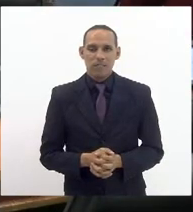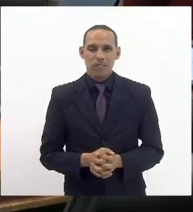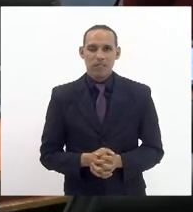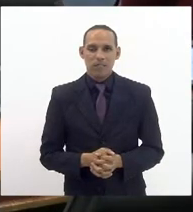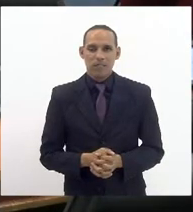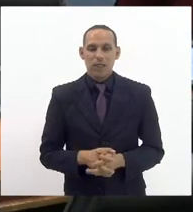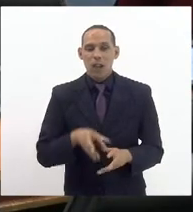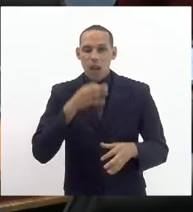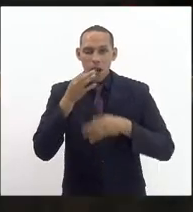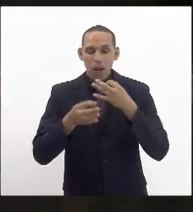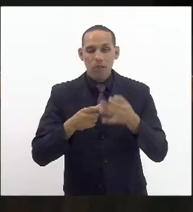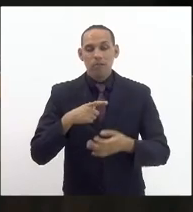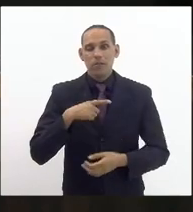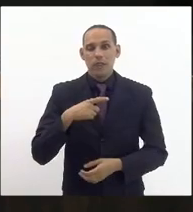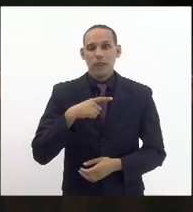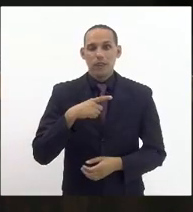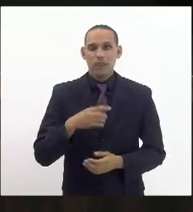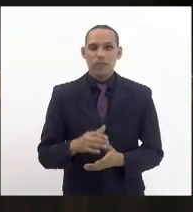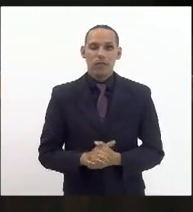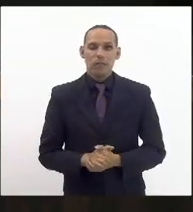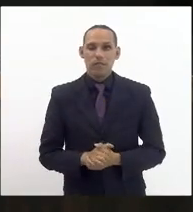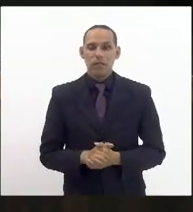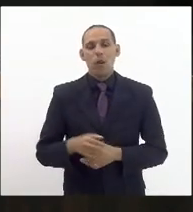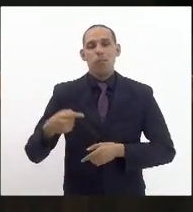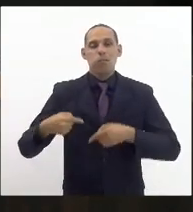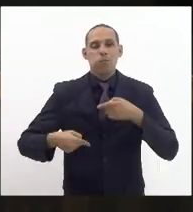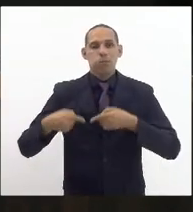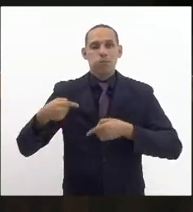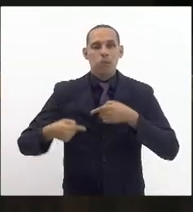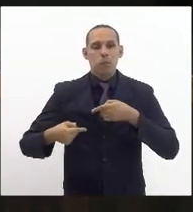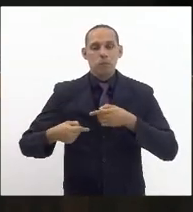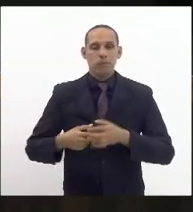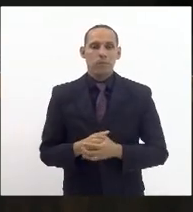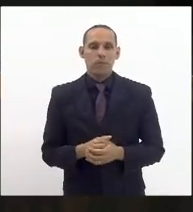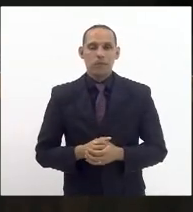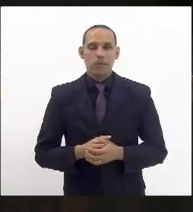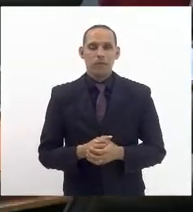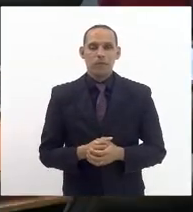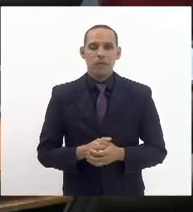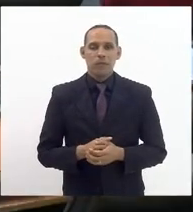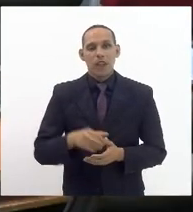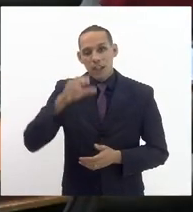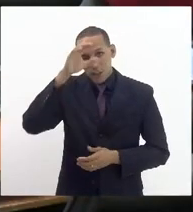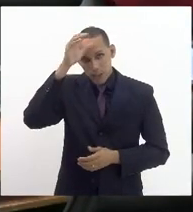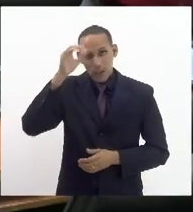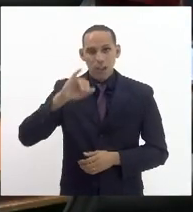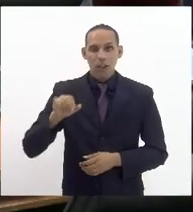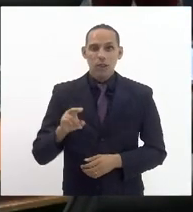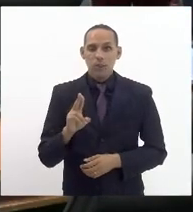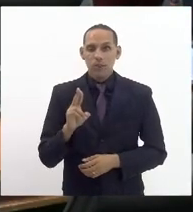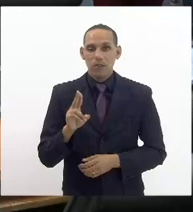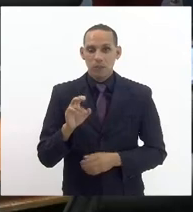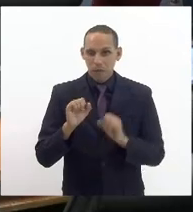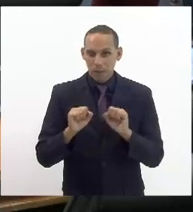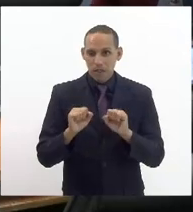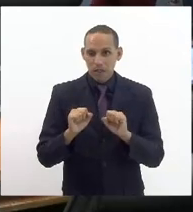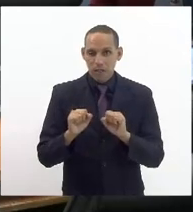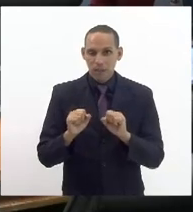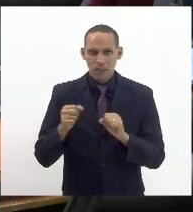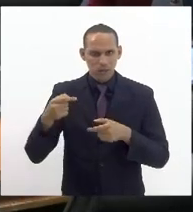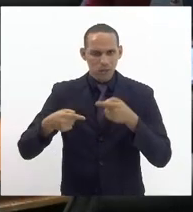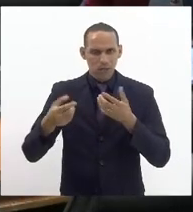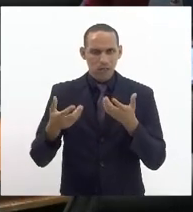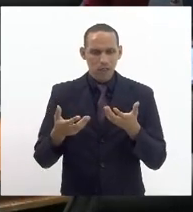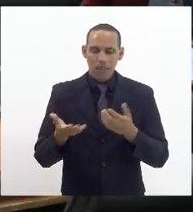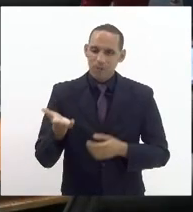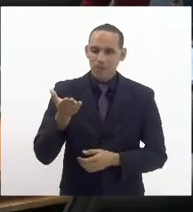Os pareceres emitidos em discussão. Tia Ju, eu... Pode? Vossa Excelência quer discutir? É